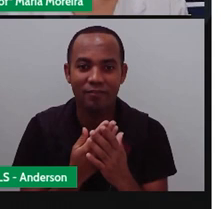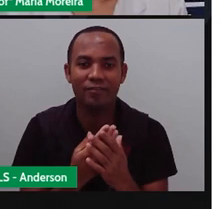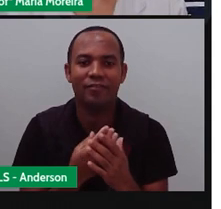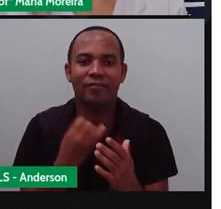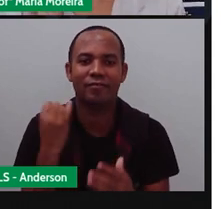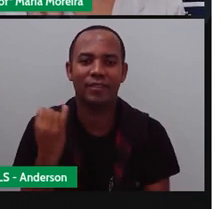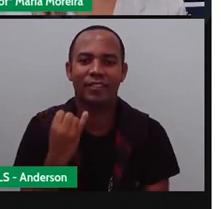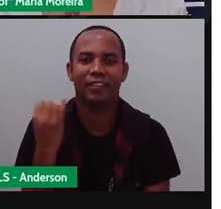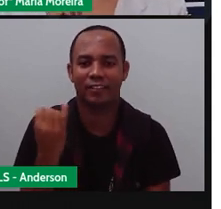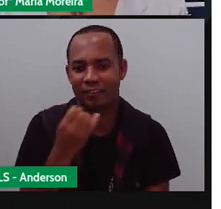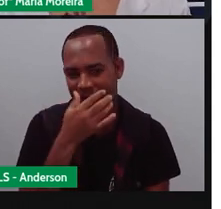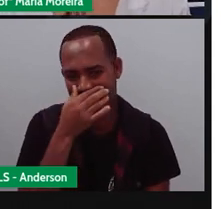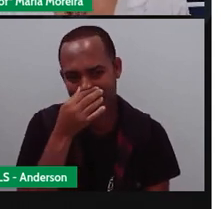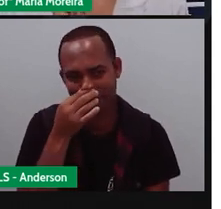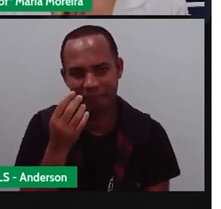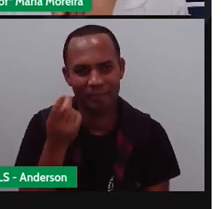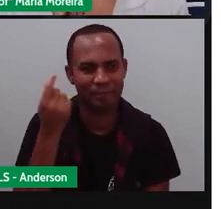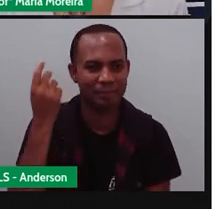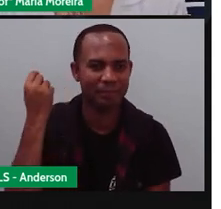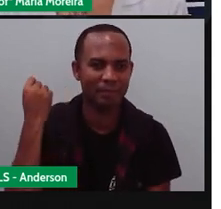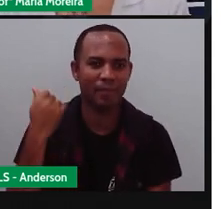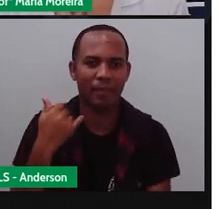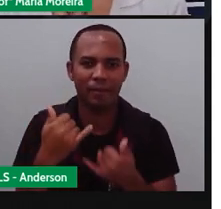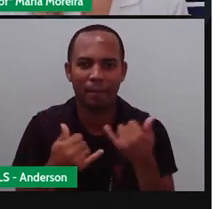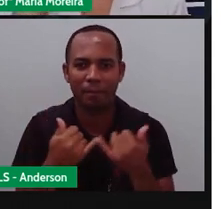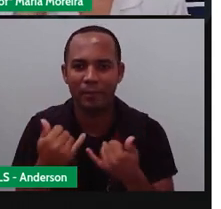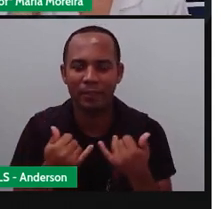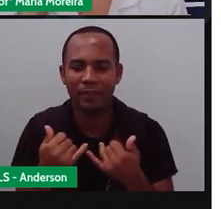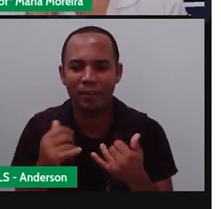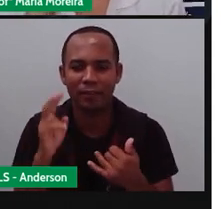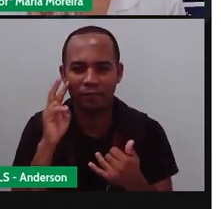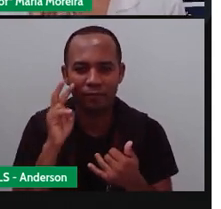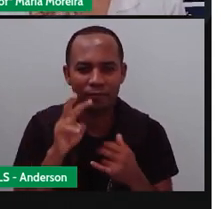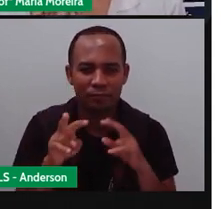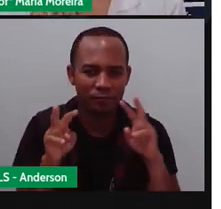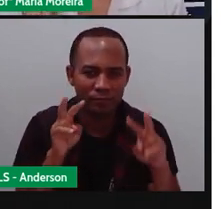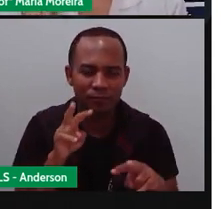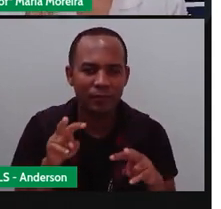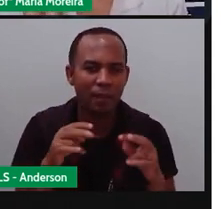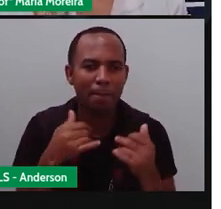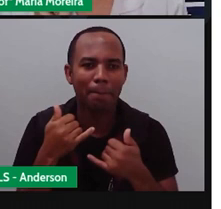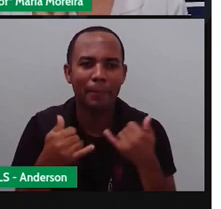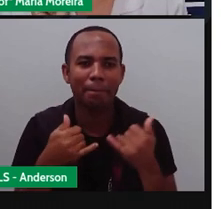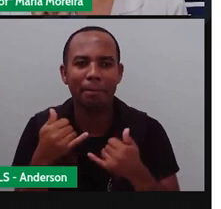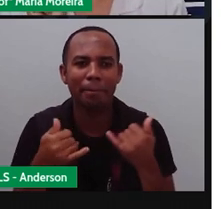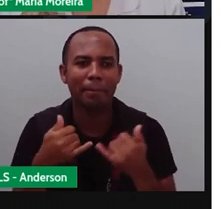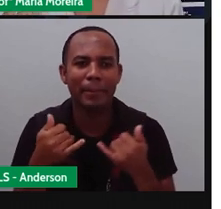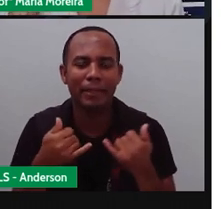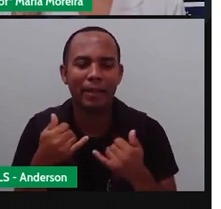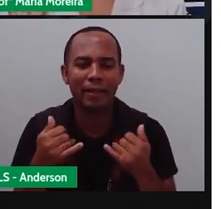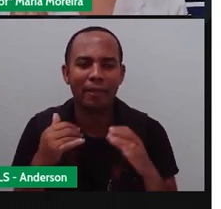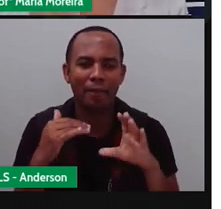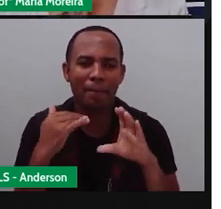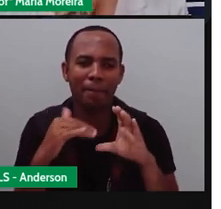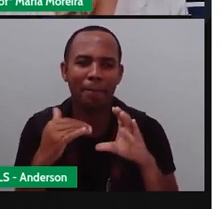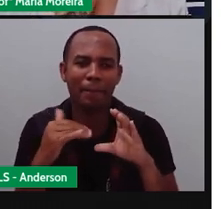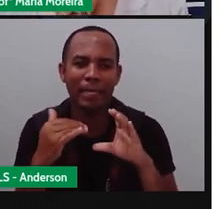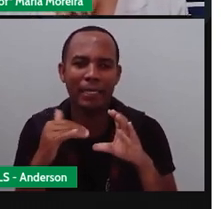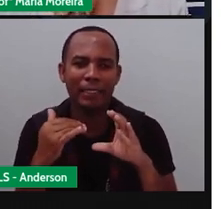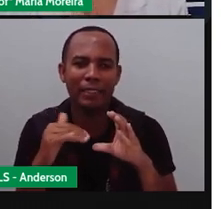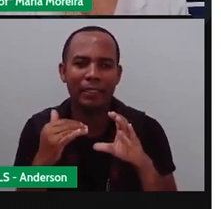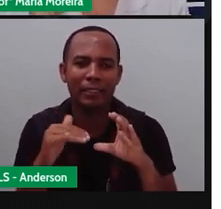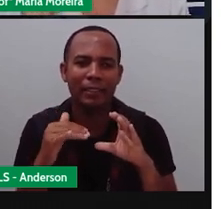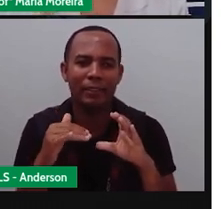colocou isso que estavam brincando gente aí no chat eu tive lá no site Deu uma olhada estavam brincando falando